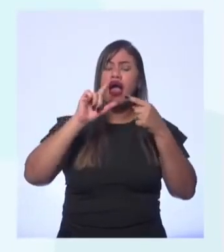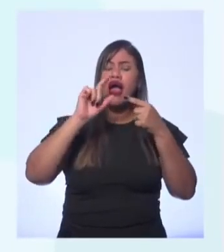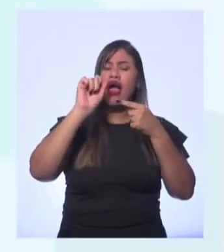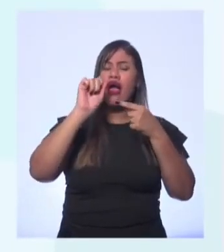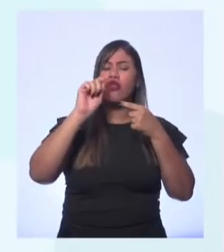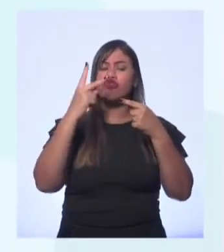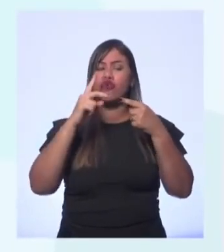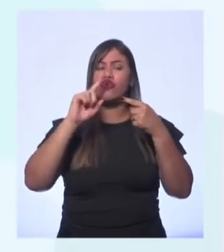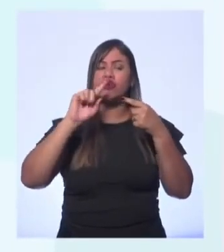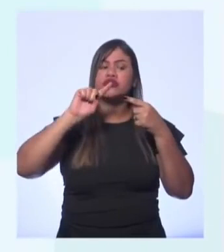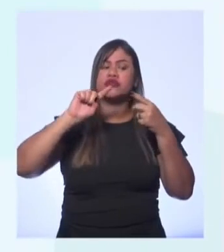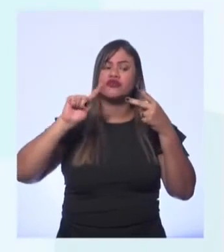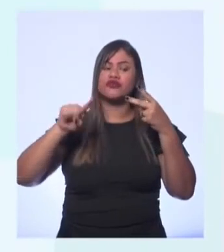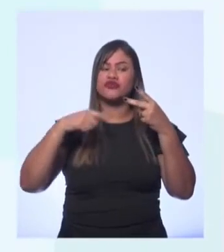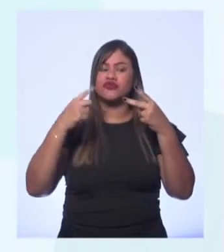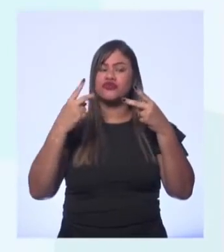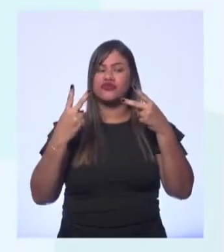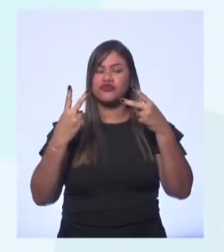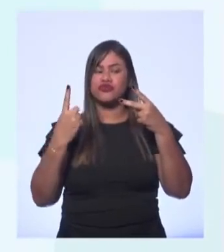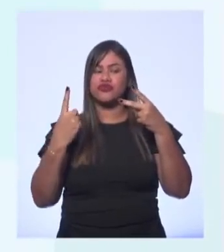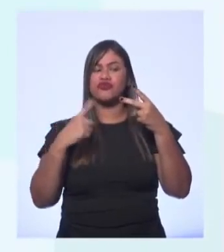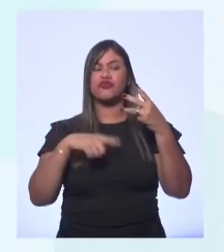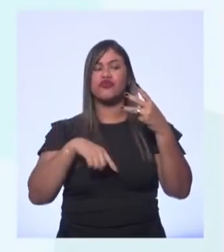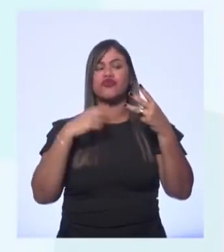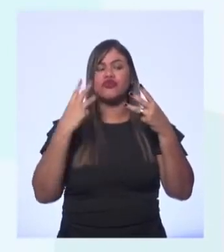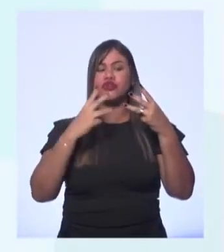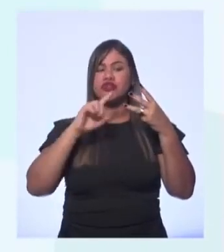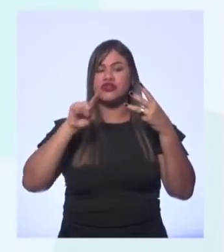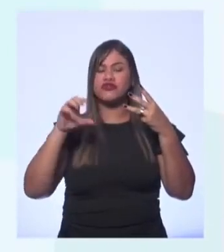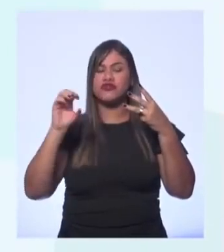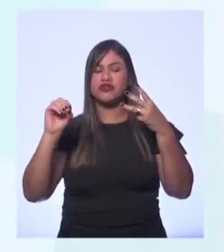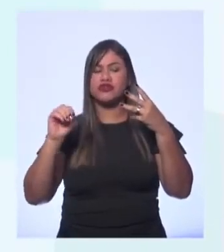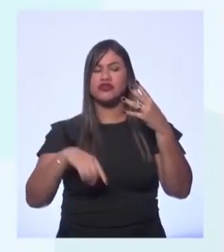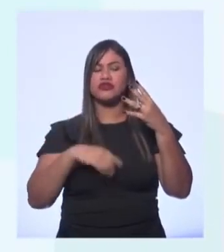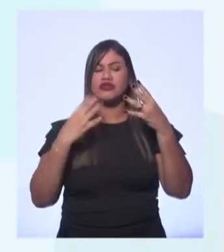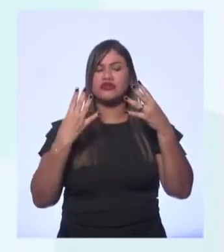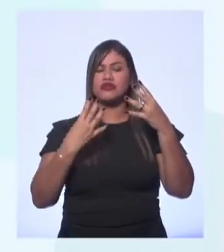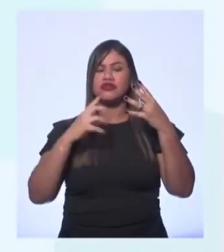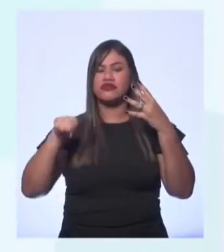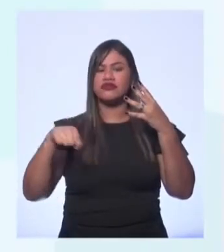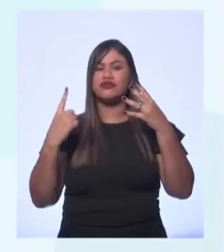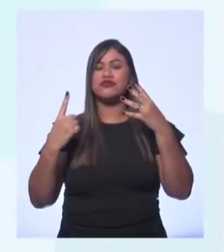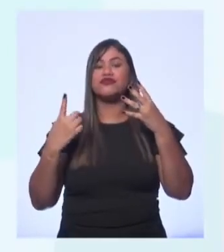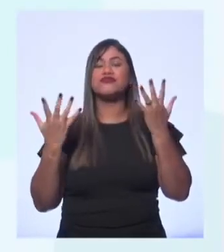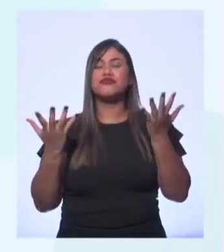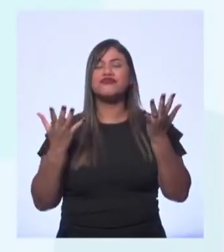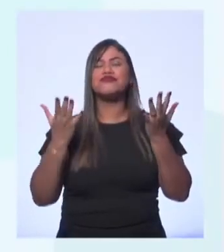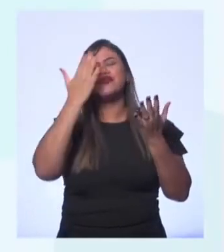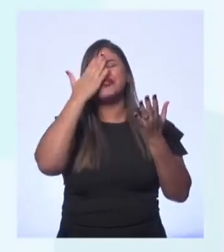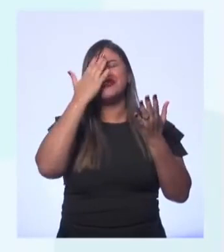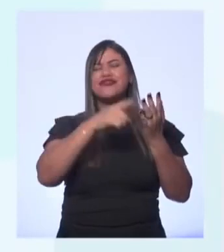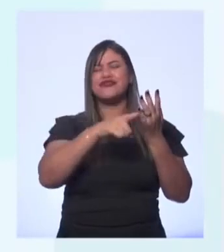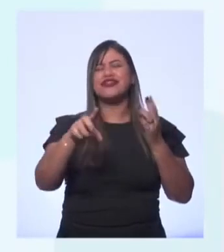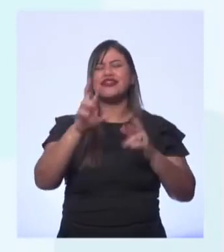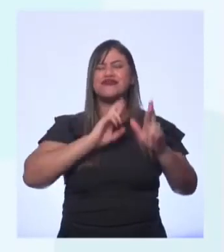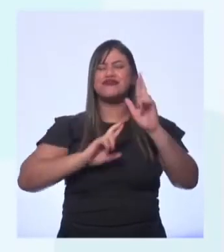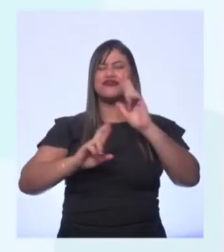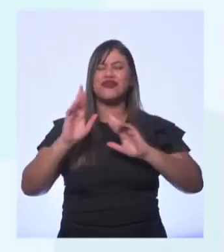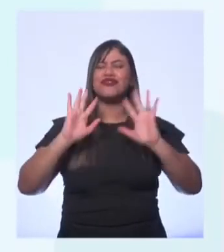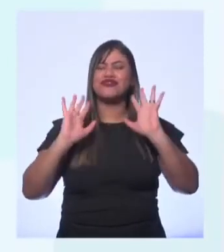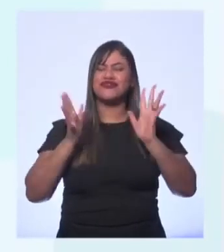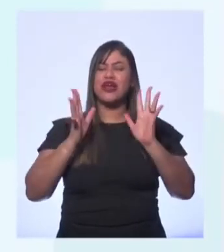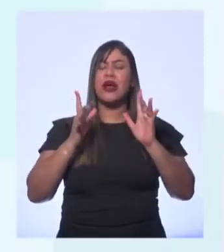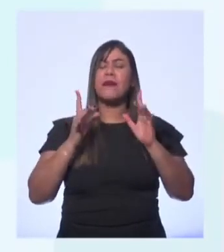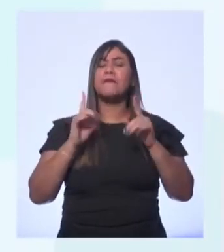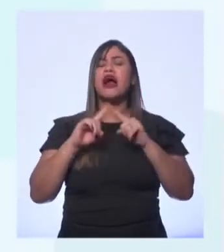B, 2,1, alternativa C, 3,0, alternativa D, 3,1. Eu sei que vocês já sabem a resposta, mas eu quero saber